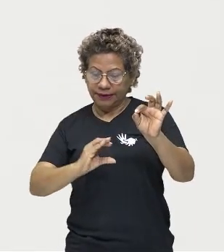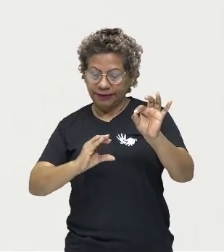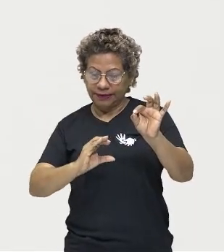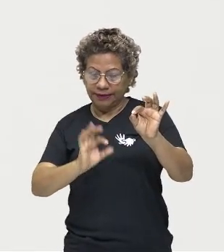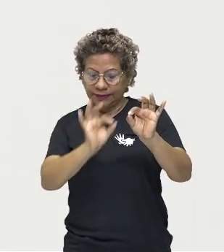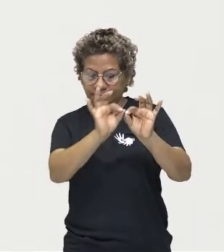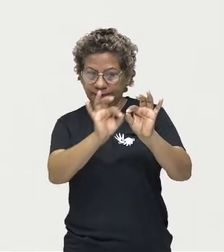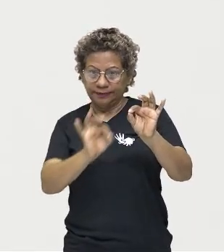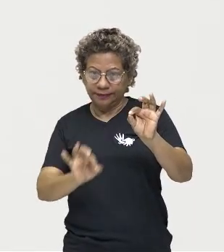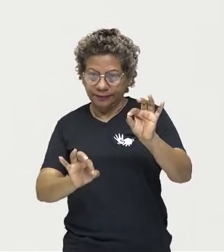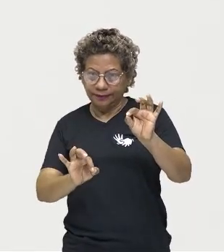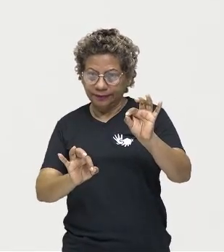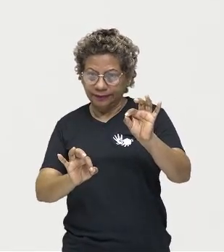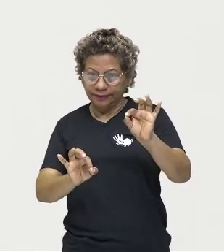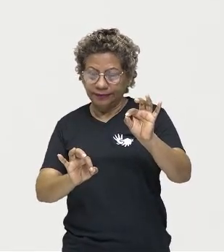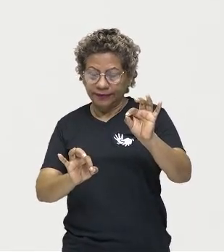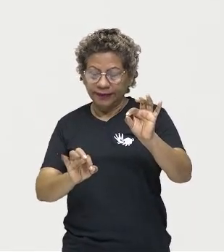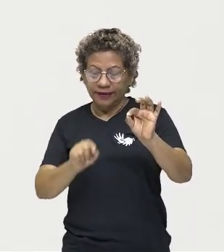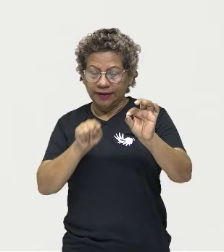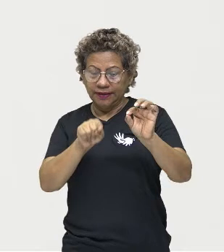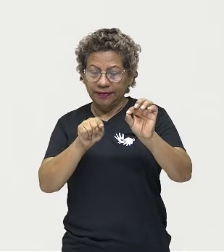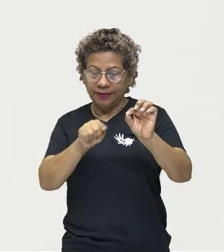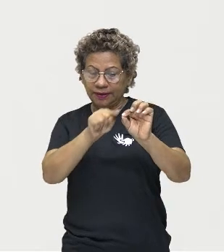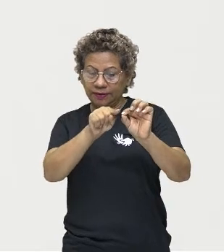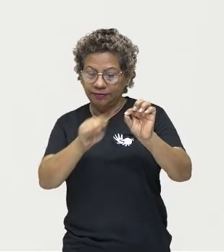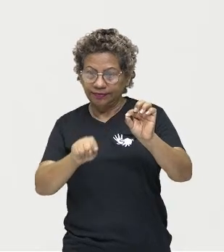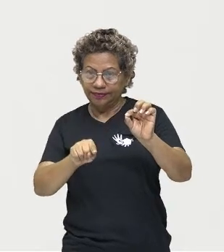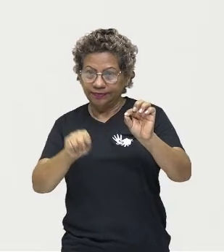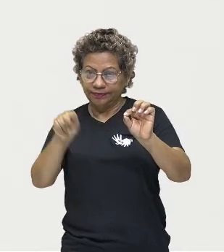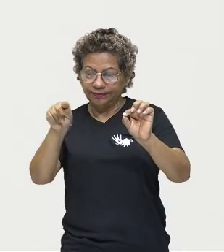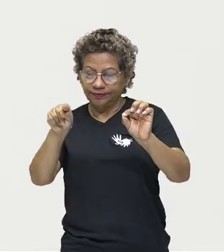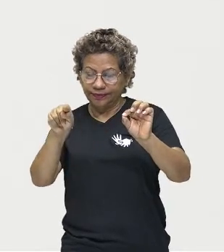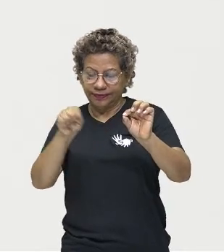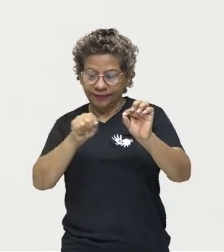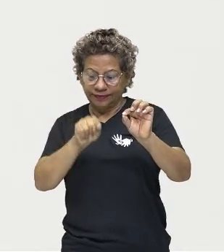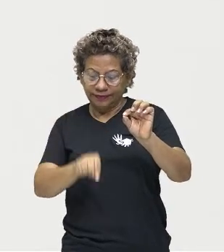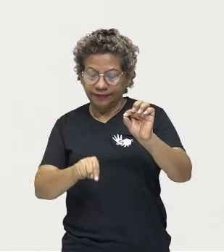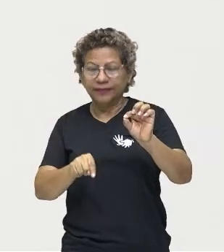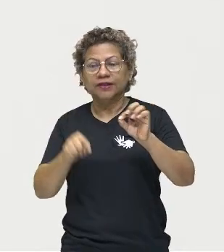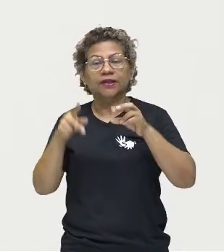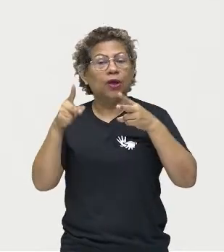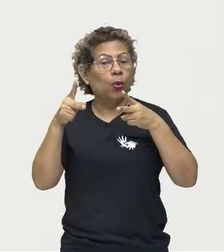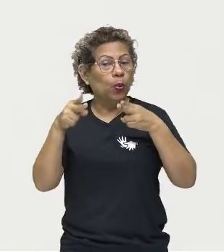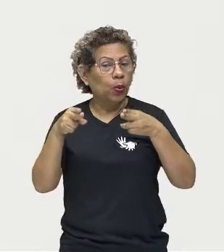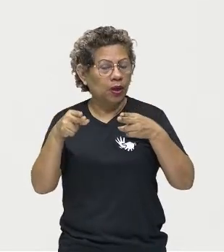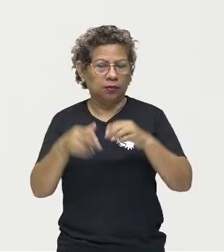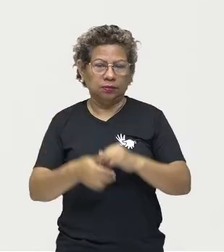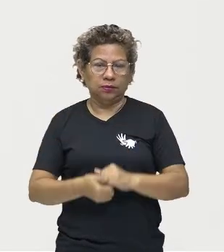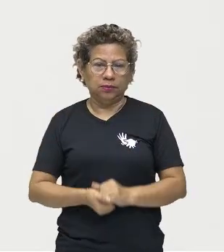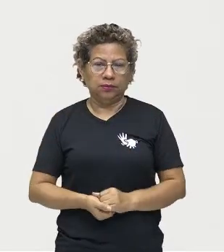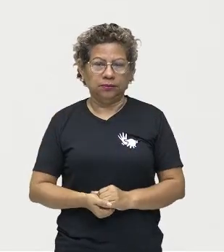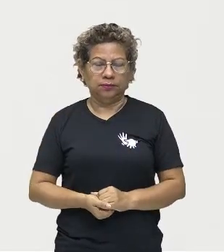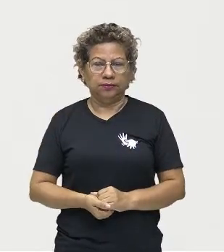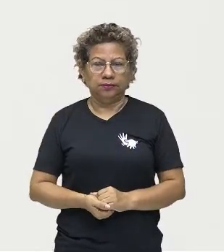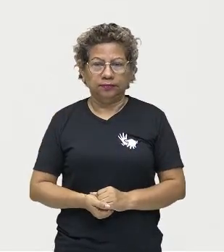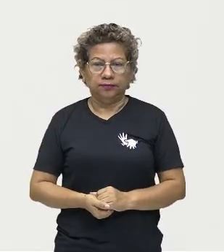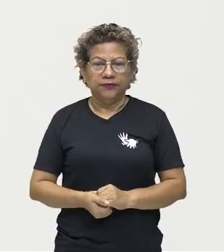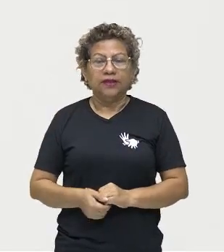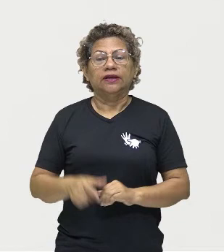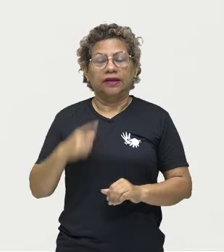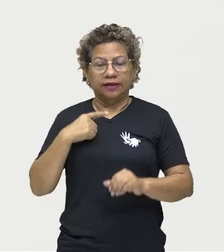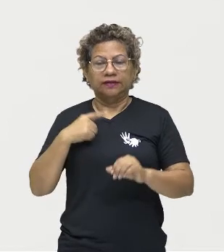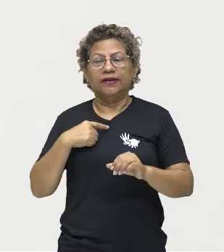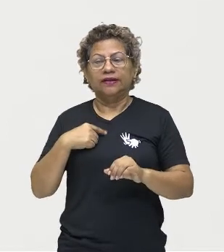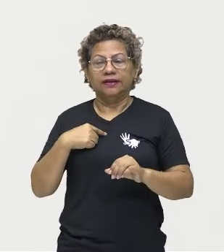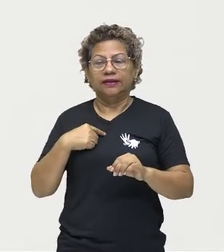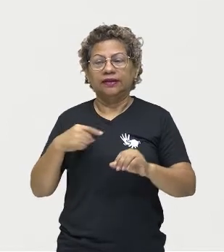Então essa distância aqui, elas seriam iguais, certo? Nós teríamos aqui o